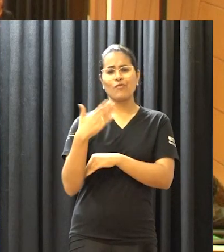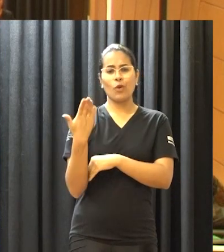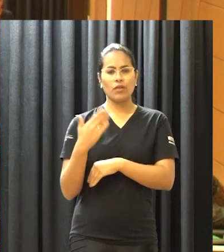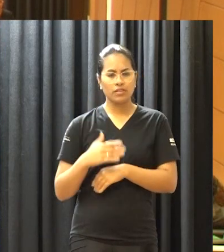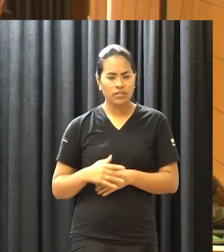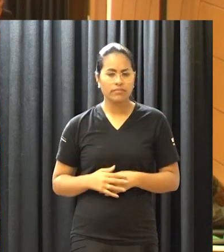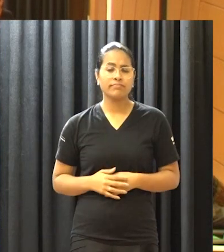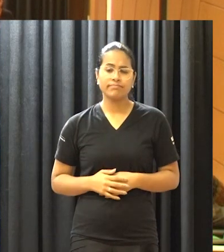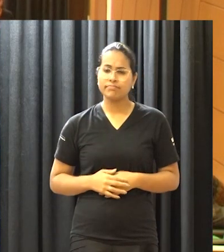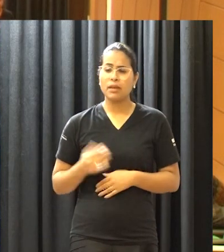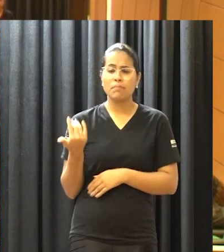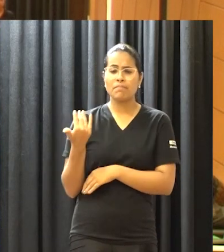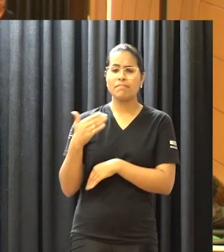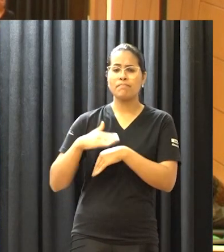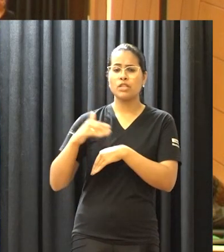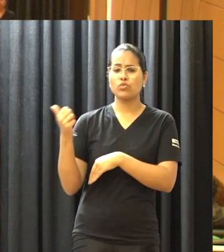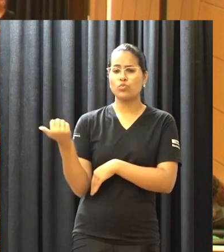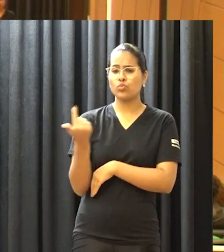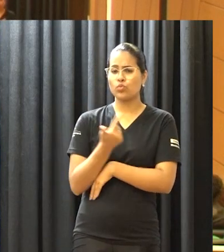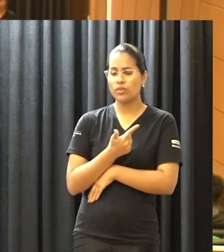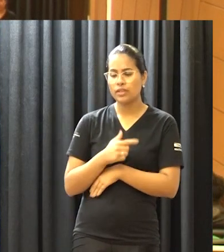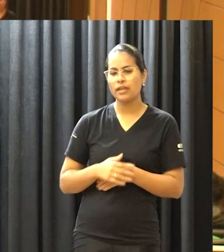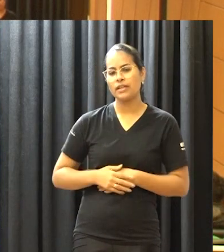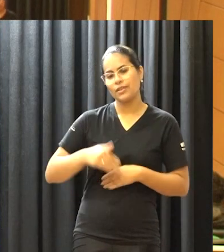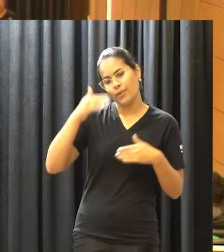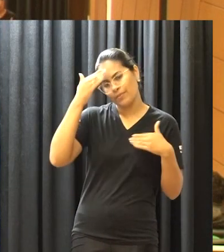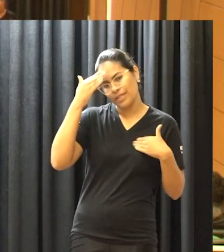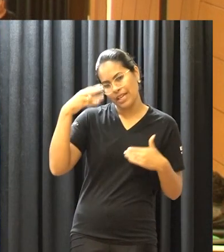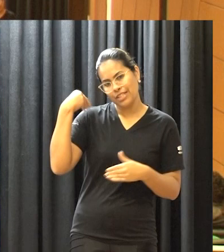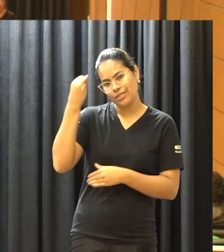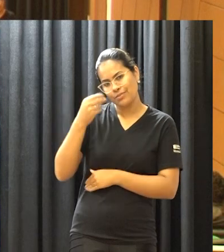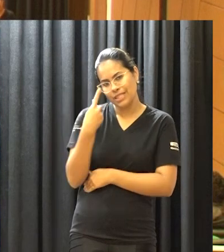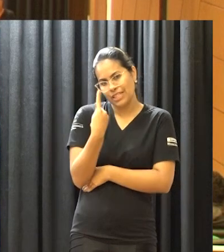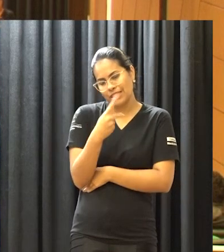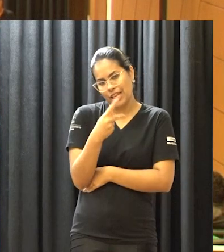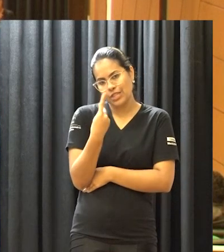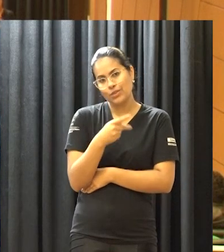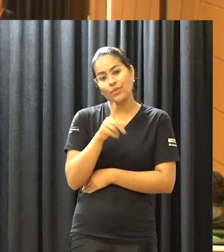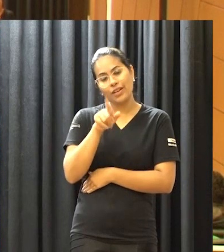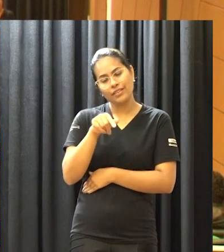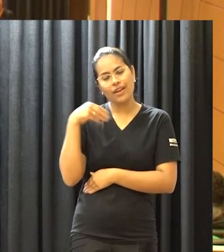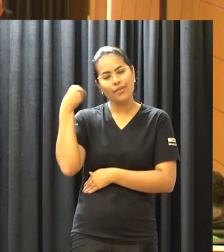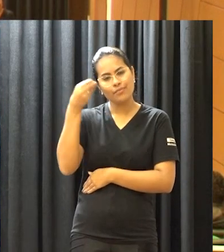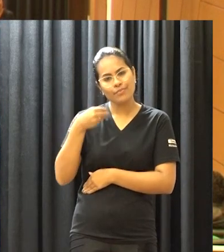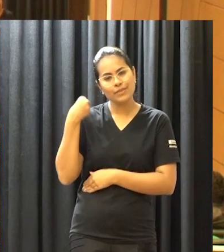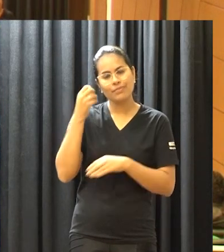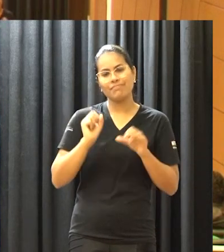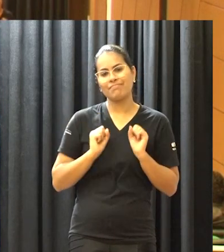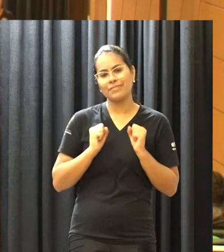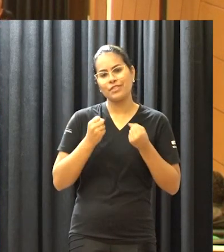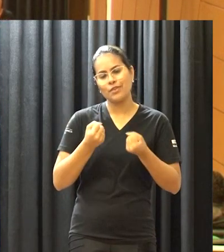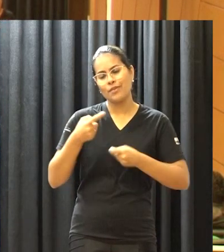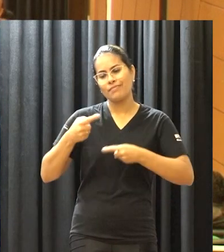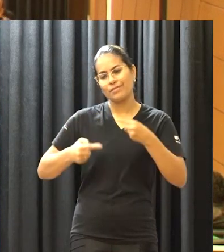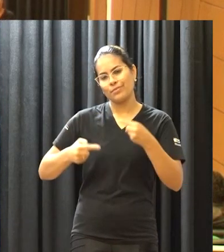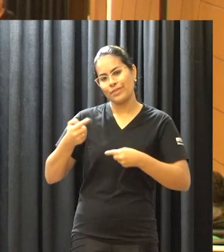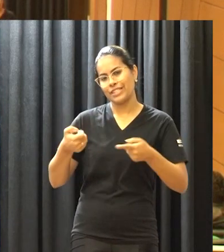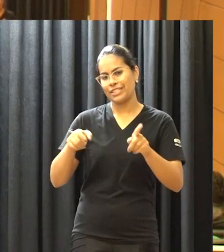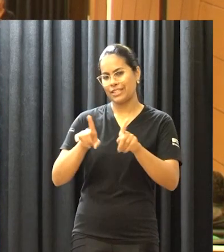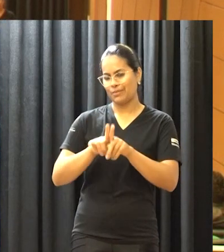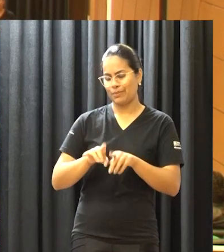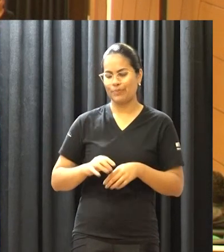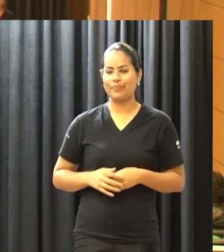E obrigada por trazer a sua experiência, né? E, enfim, que é uma experiência de resistência e de luta política também.